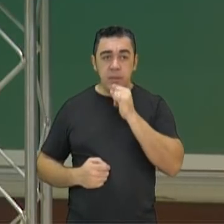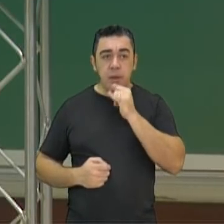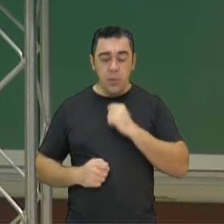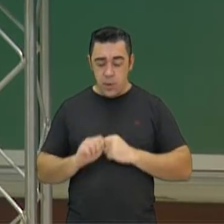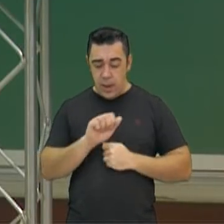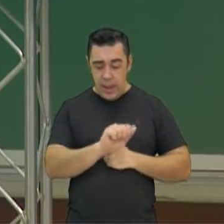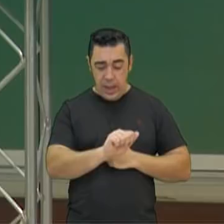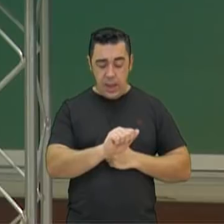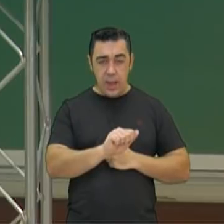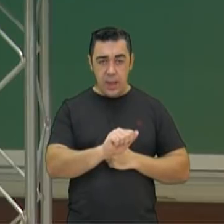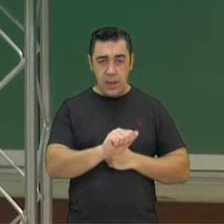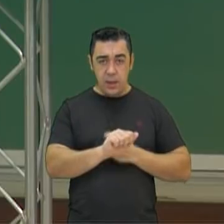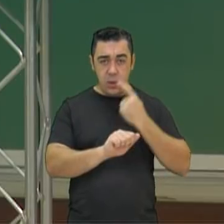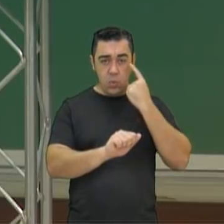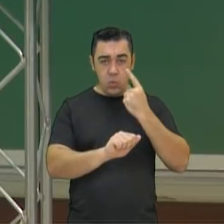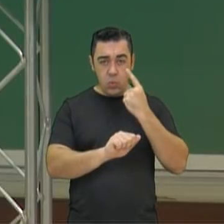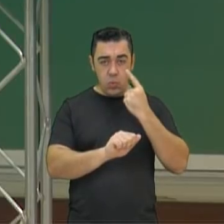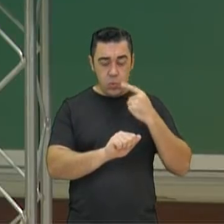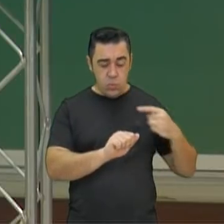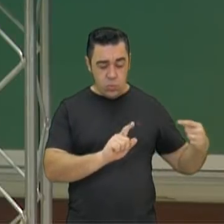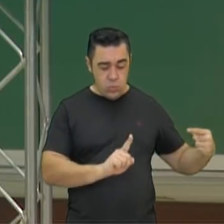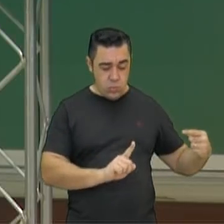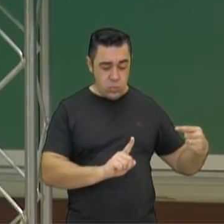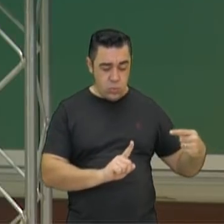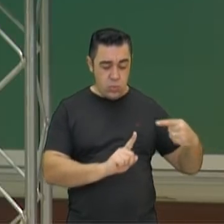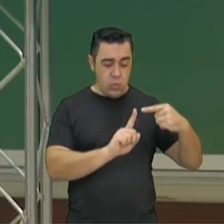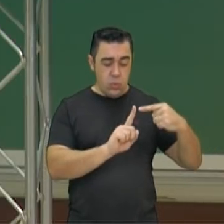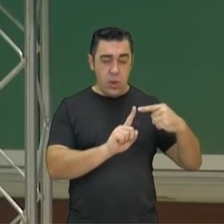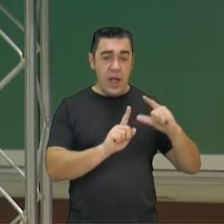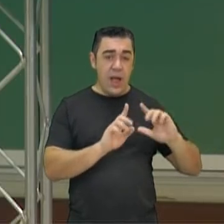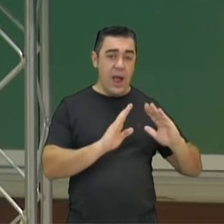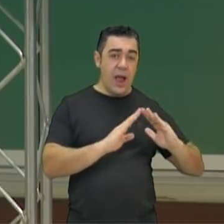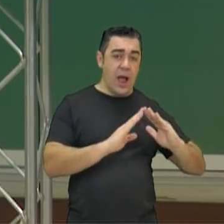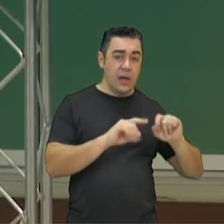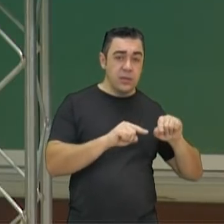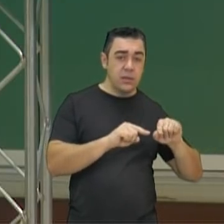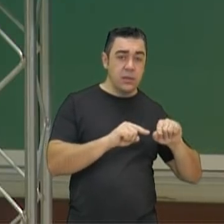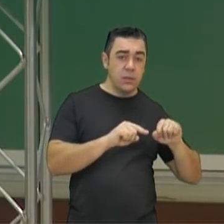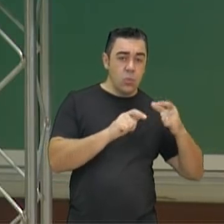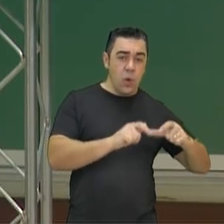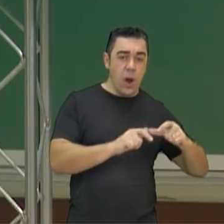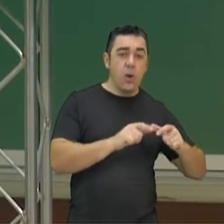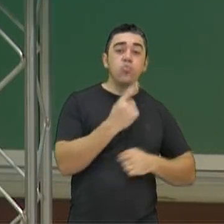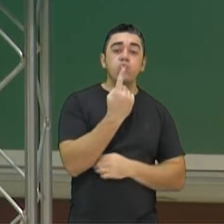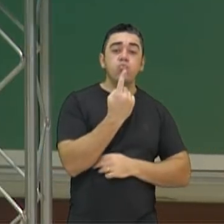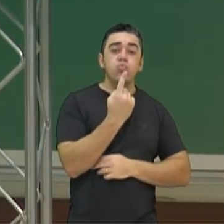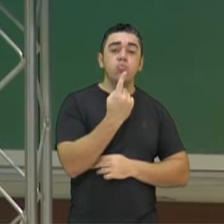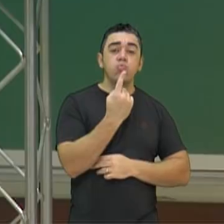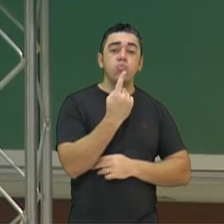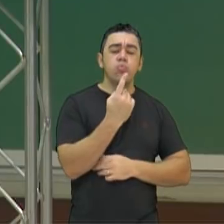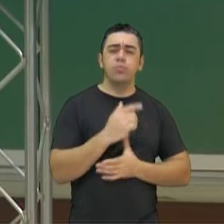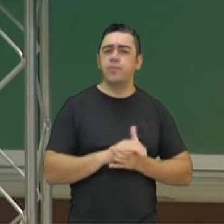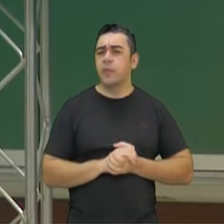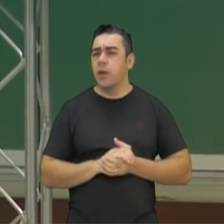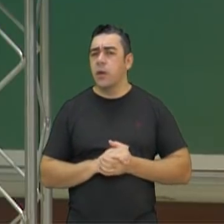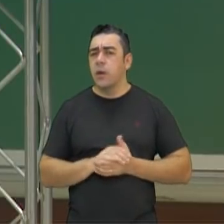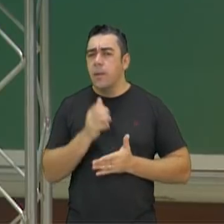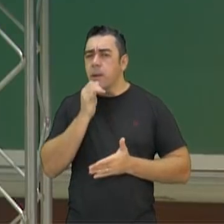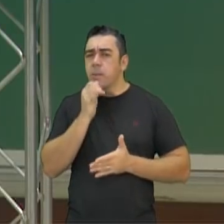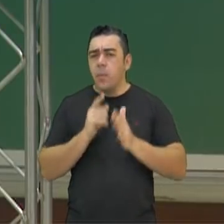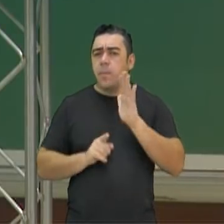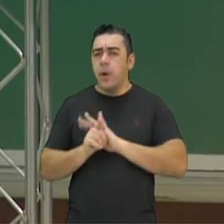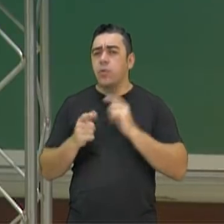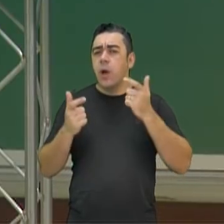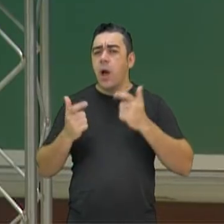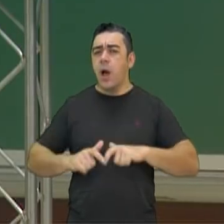A com a fileira 1 vai dar origem à casa 1. Então, o que ele quis dizer aqui? Ó? Essa casinha, onde está posicionada a minha